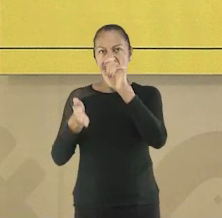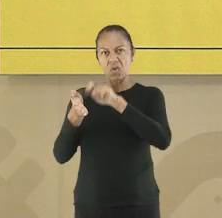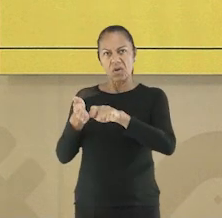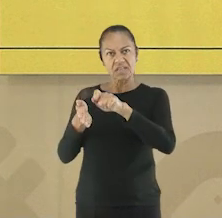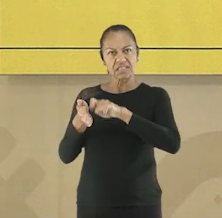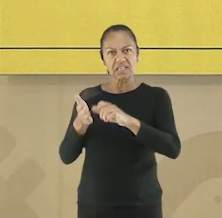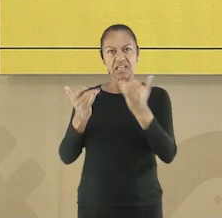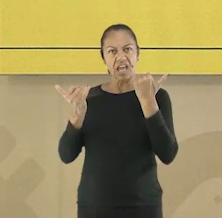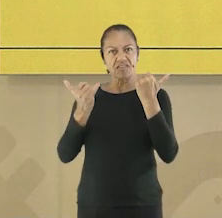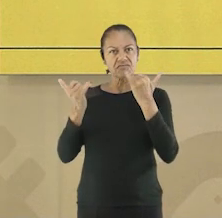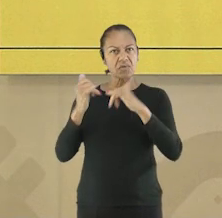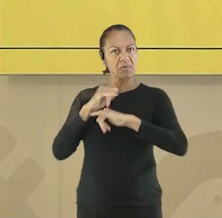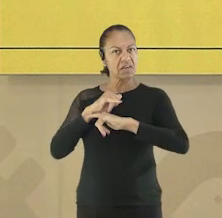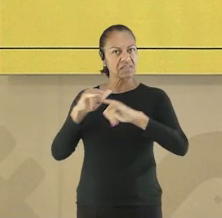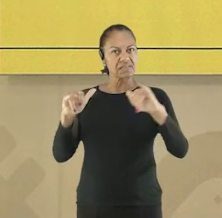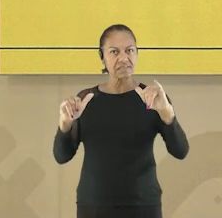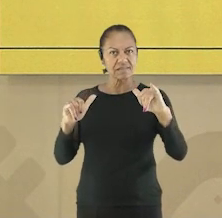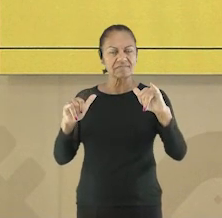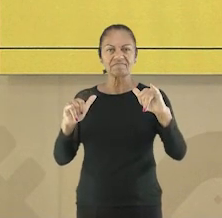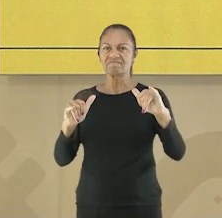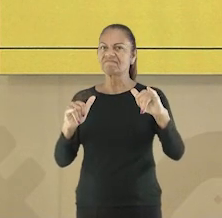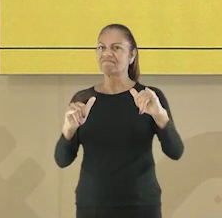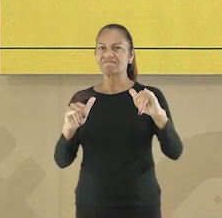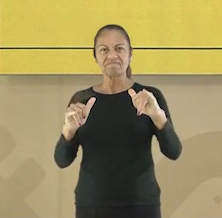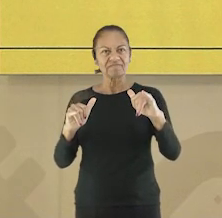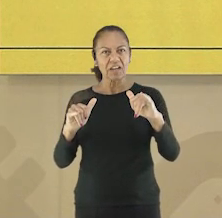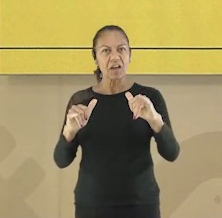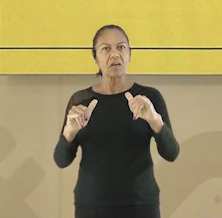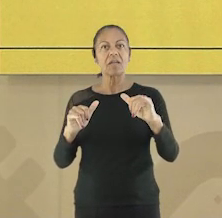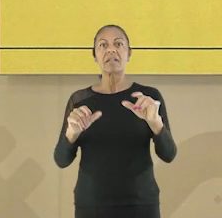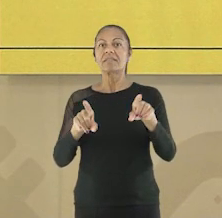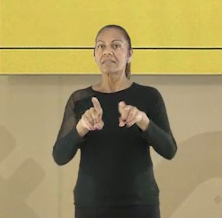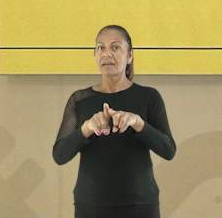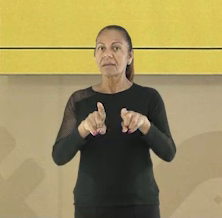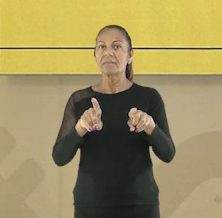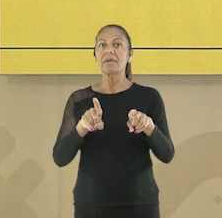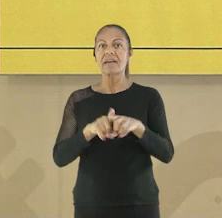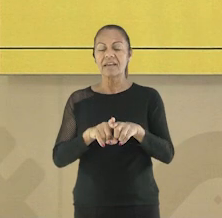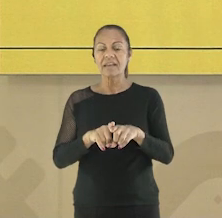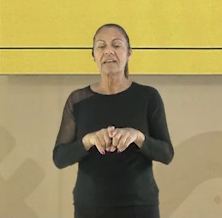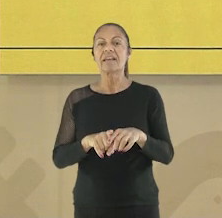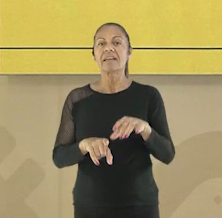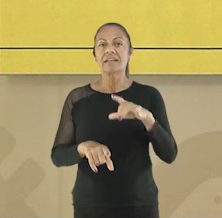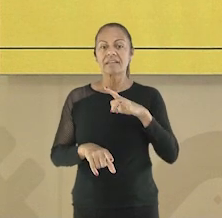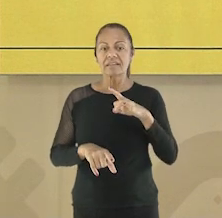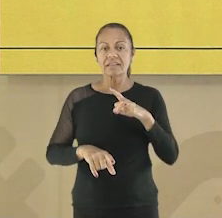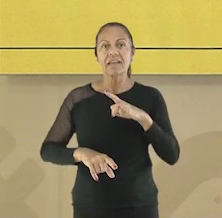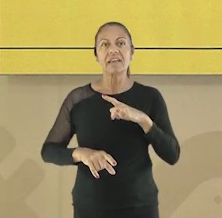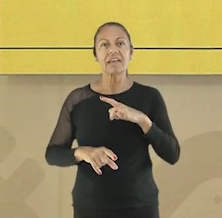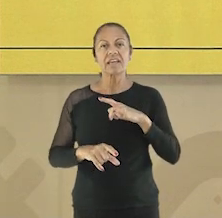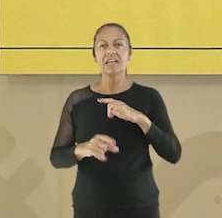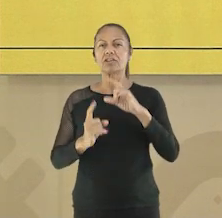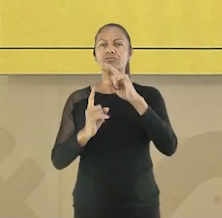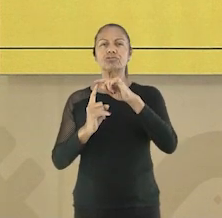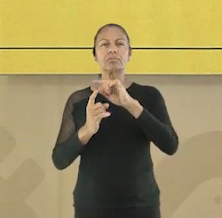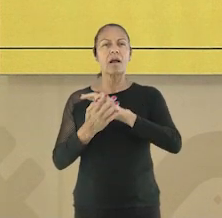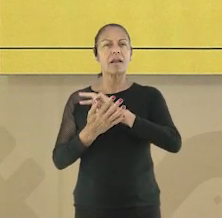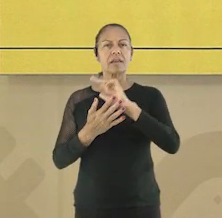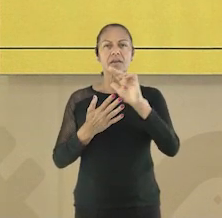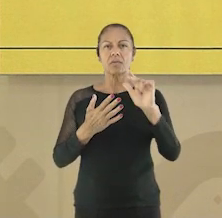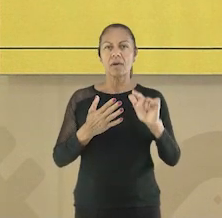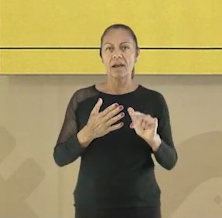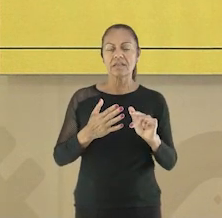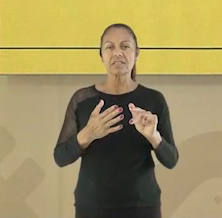escrita, como são as informações que aparecem aqui nos slides das aulas do Dever em Casa na TV. Existem diferentes tipos